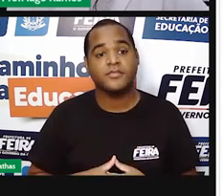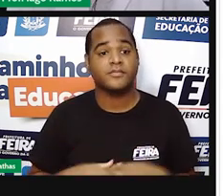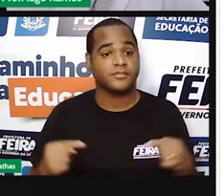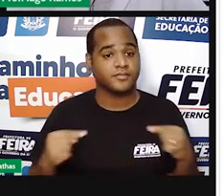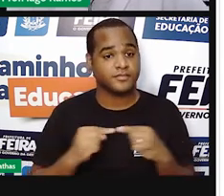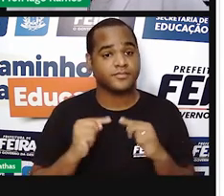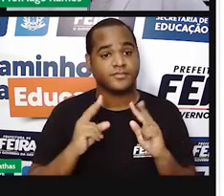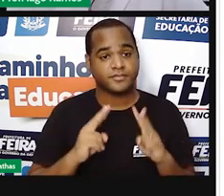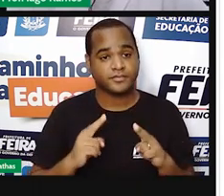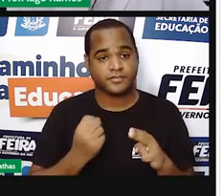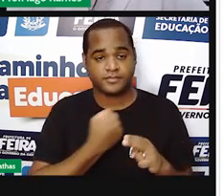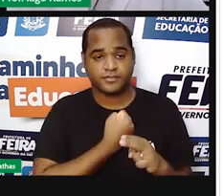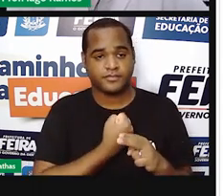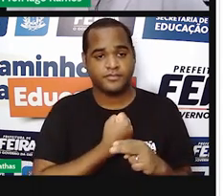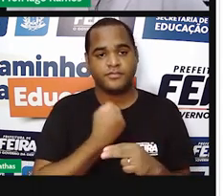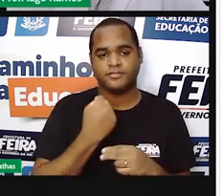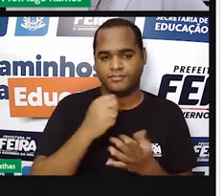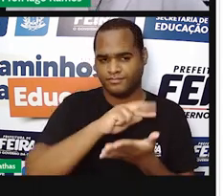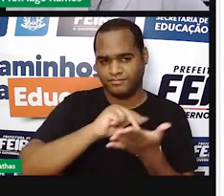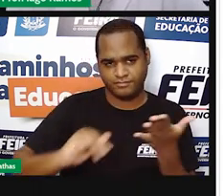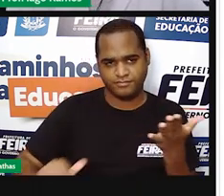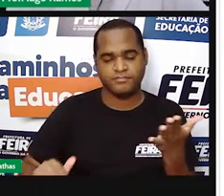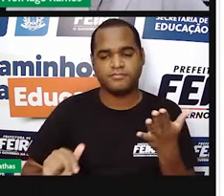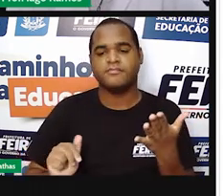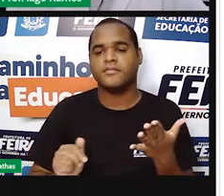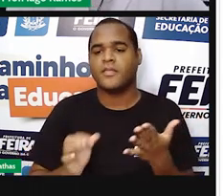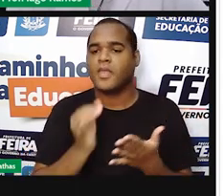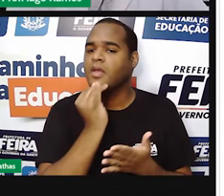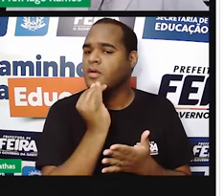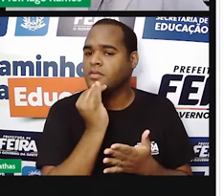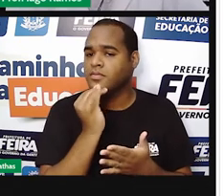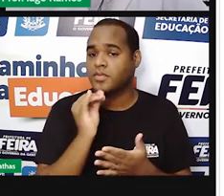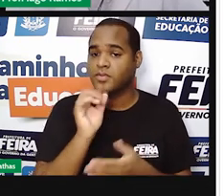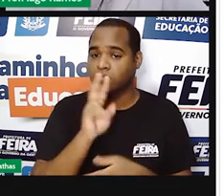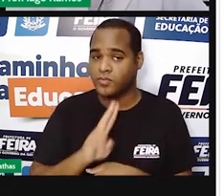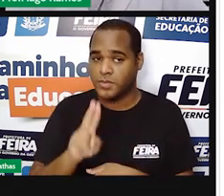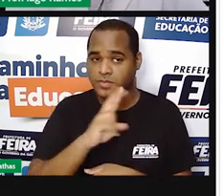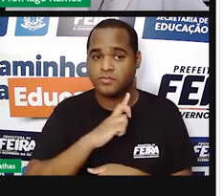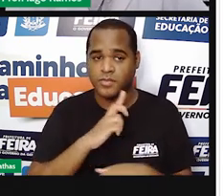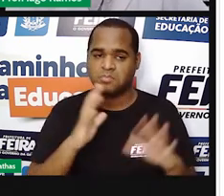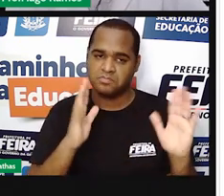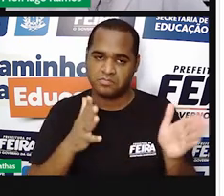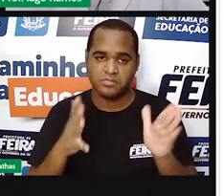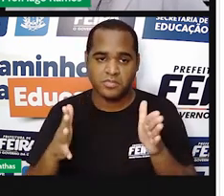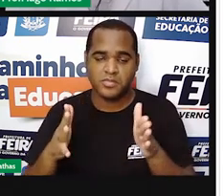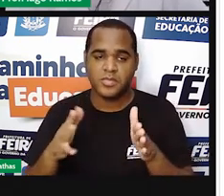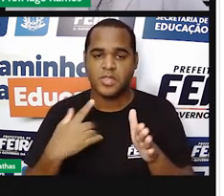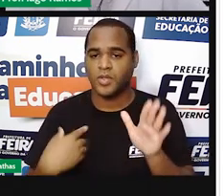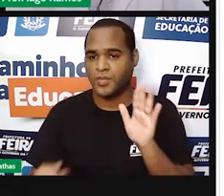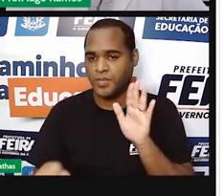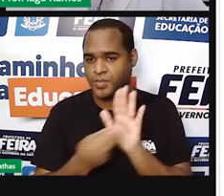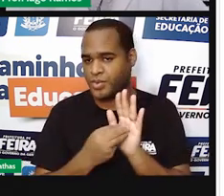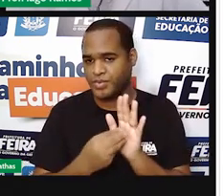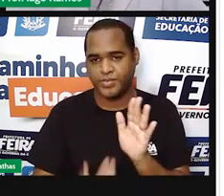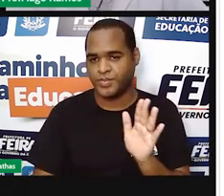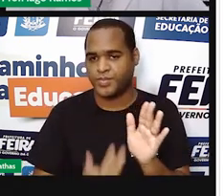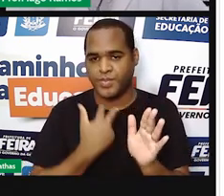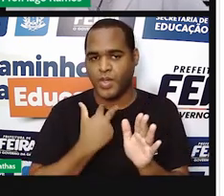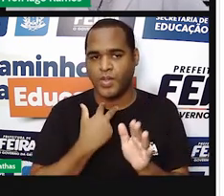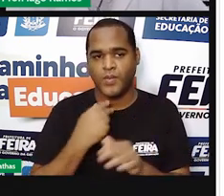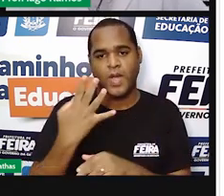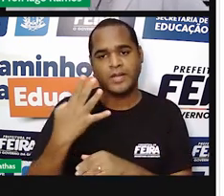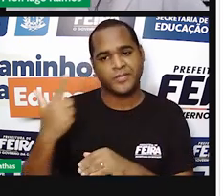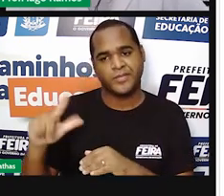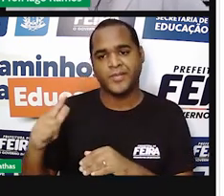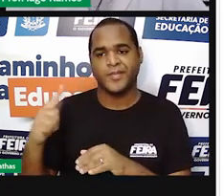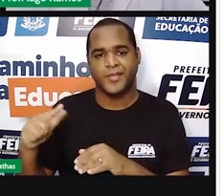é a mesma coisa com os números digamos seu usei o quatro aqui eu não vou poder usar o mais